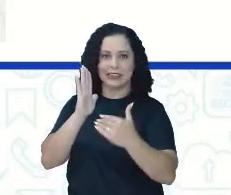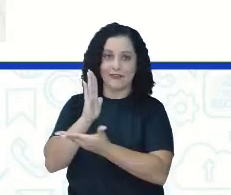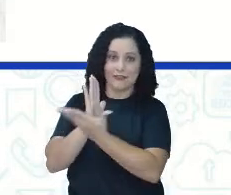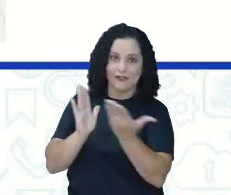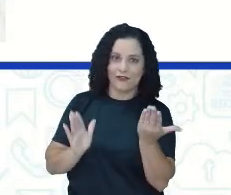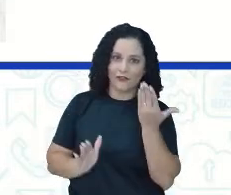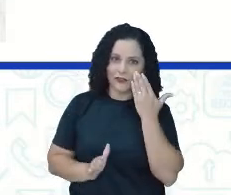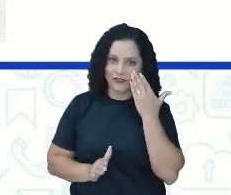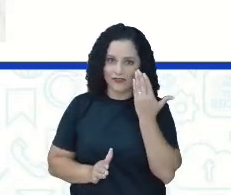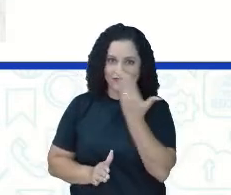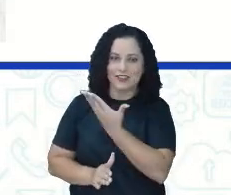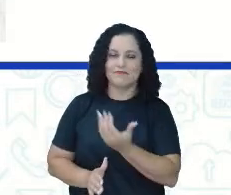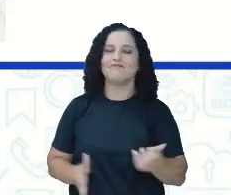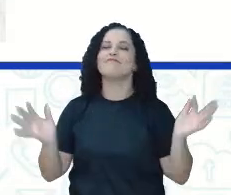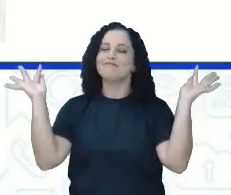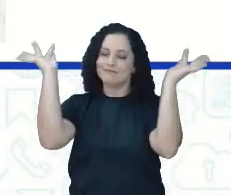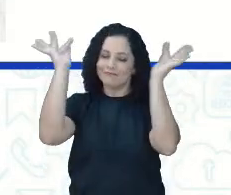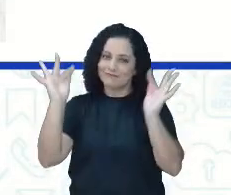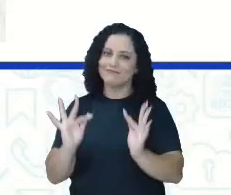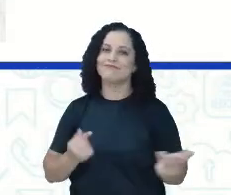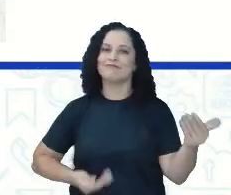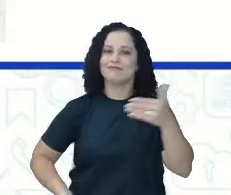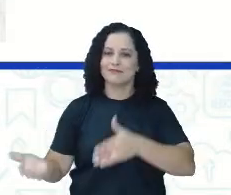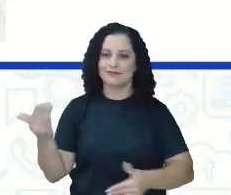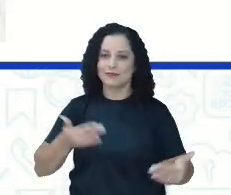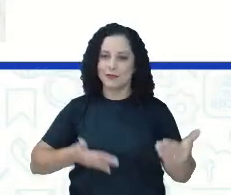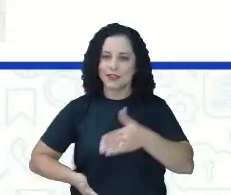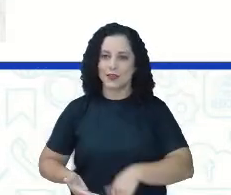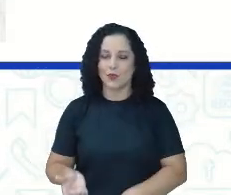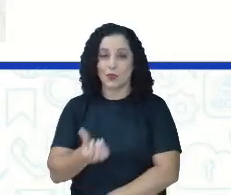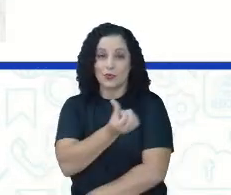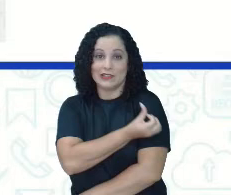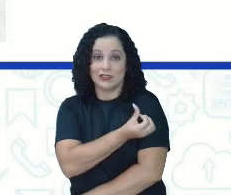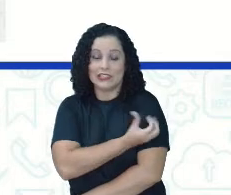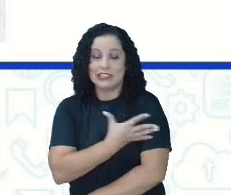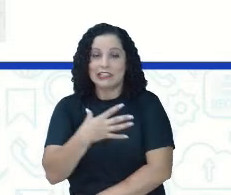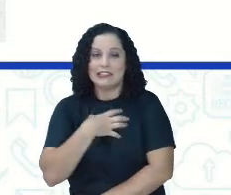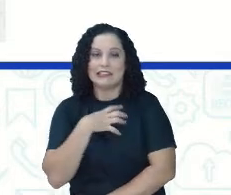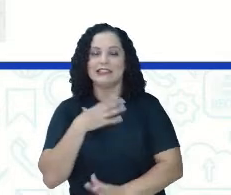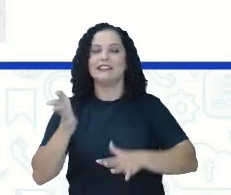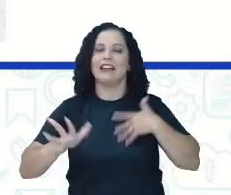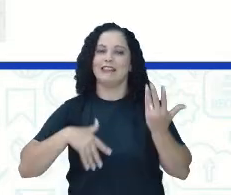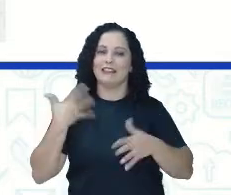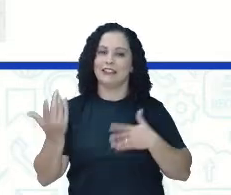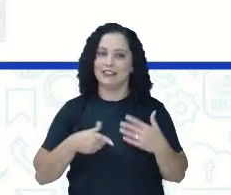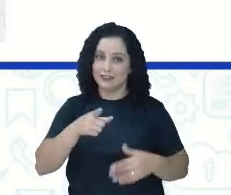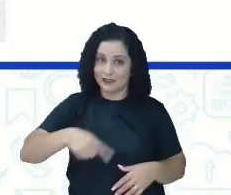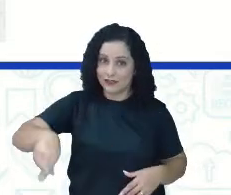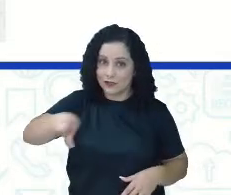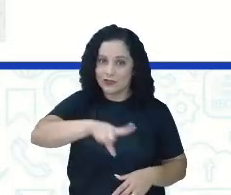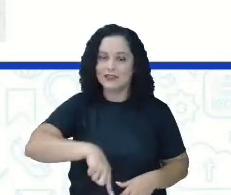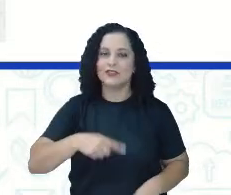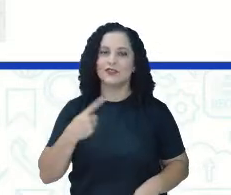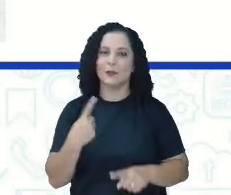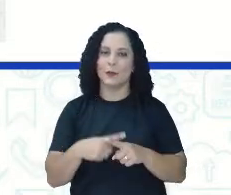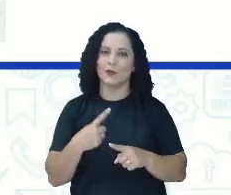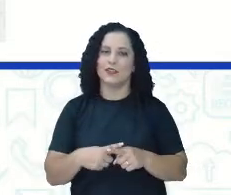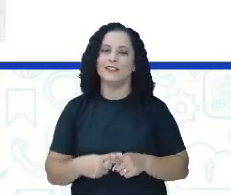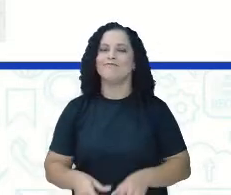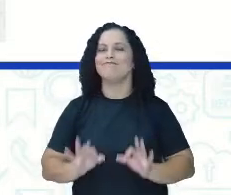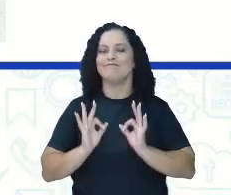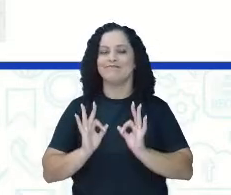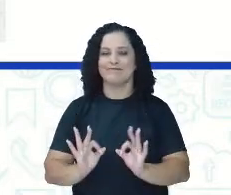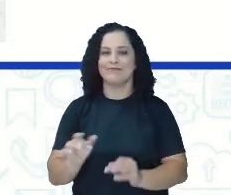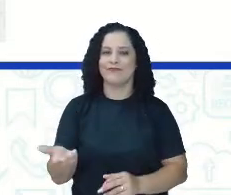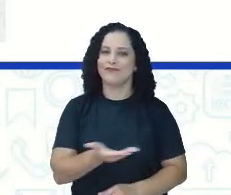fiquei super feliz com a participação. Mais uma vez, o sexto ano, me alegra muito ser professora dessa turma, porque, pense, gente, a